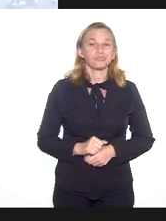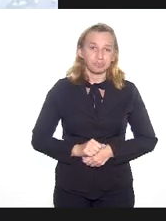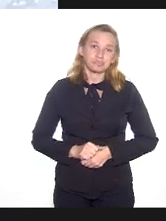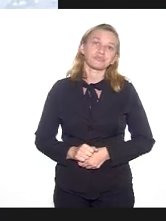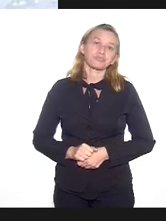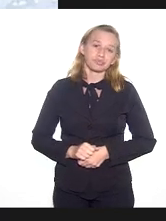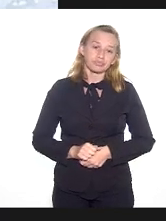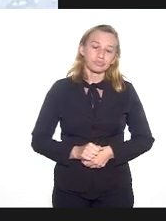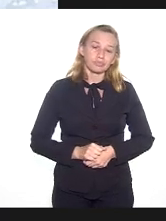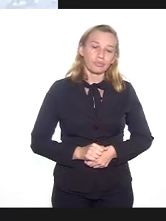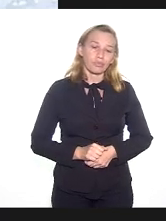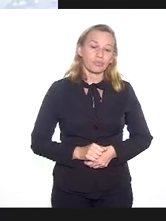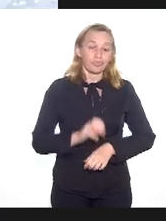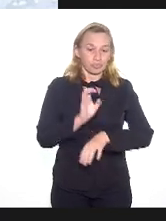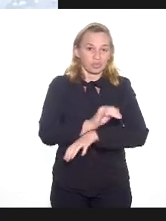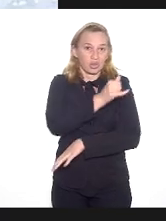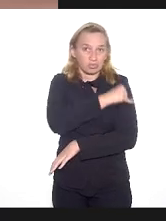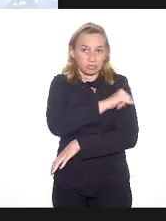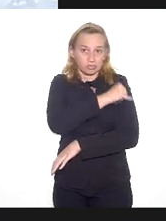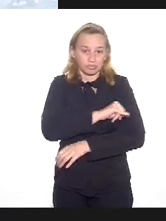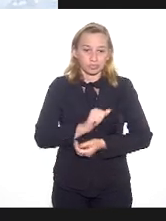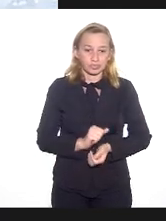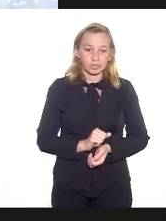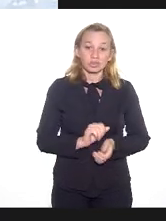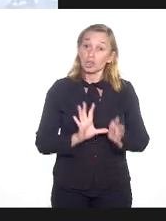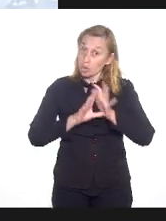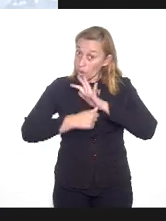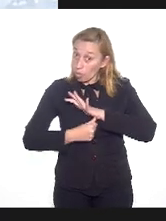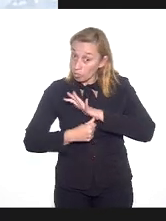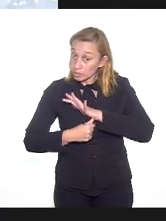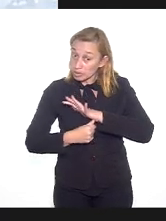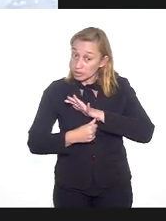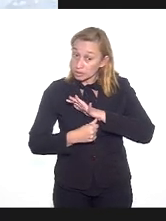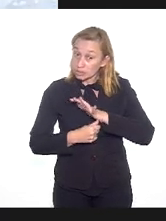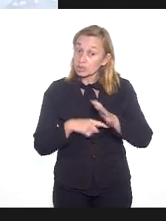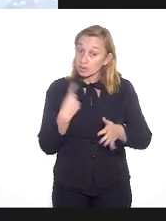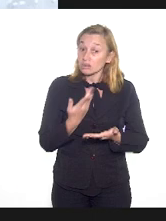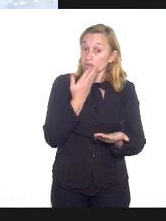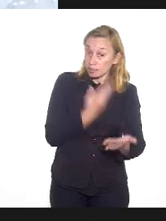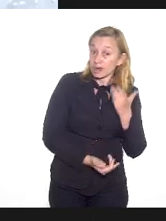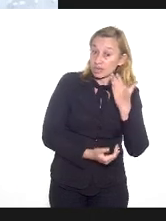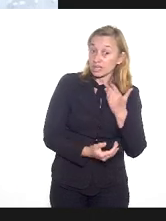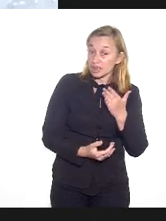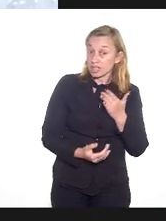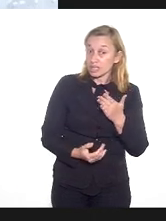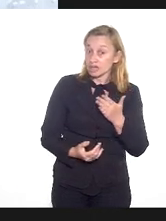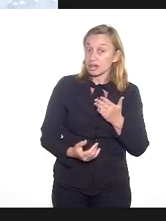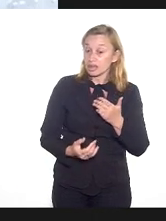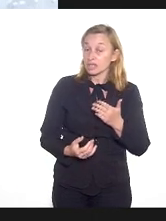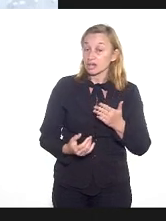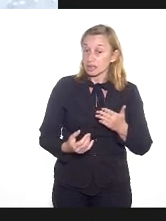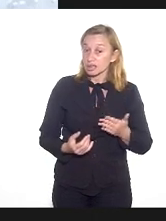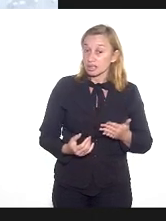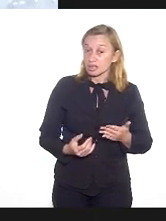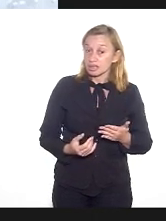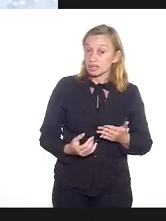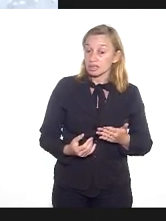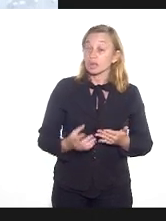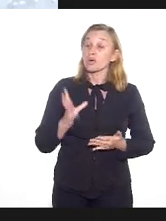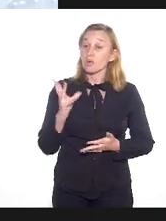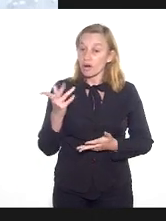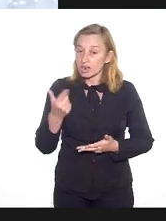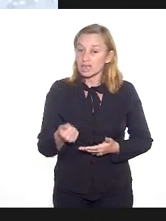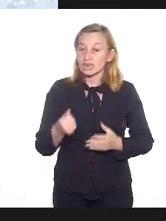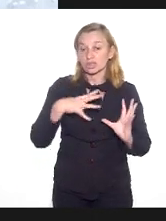esse, que caso o Estado do Rio de Janeiro dê um calote, a gente vai perder credibilidade perante o mundo, sem apontar